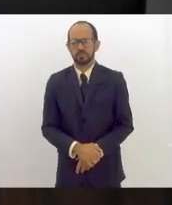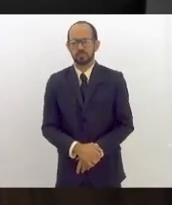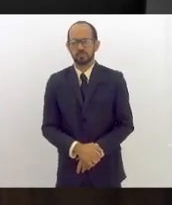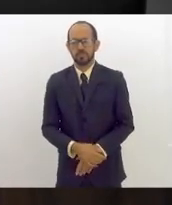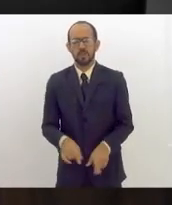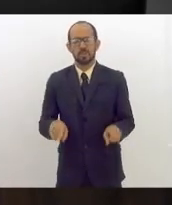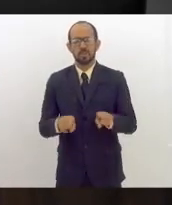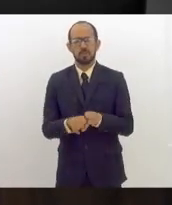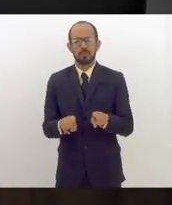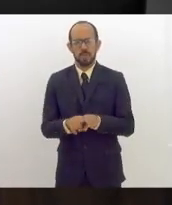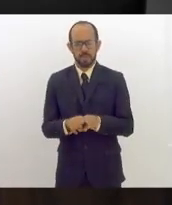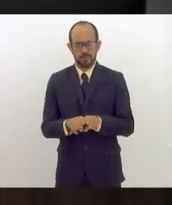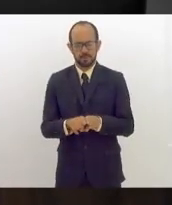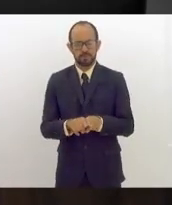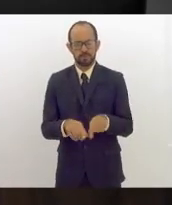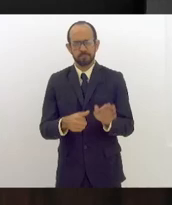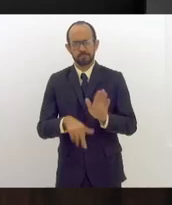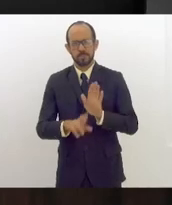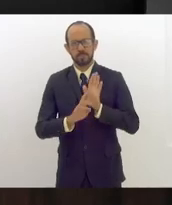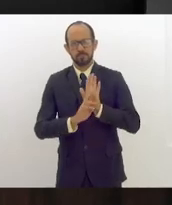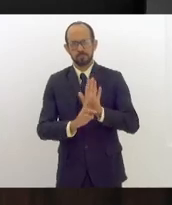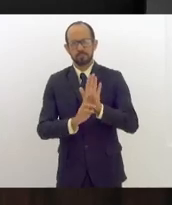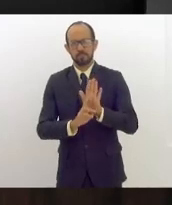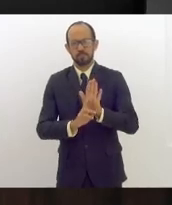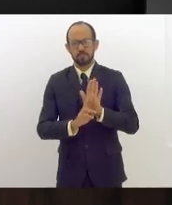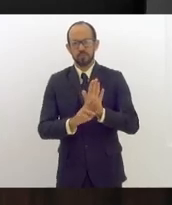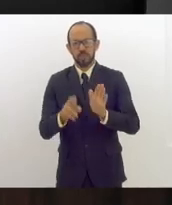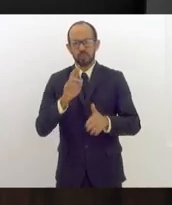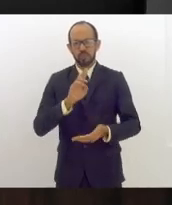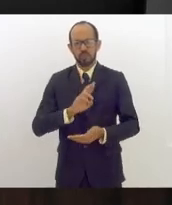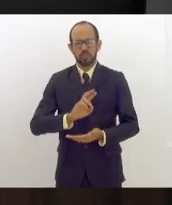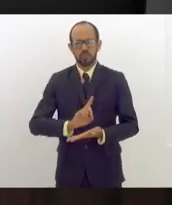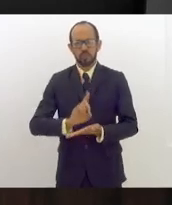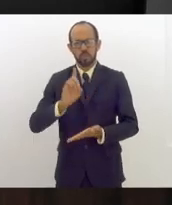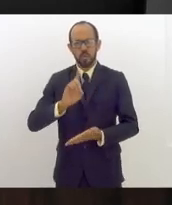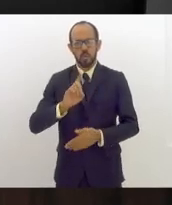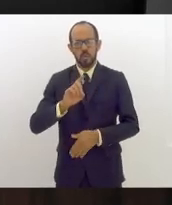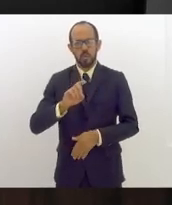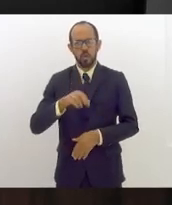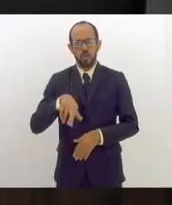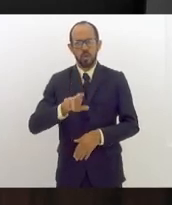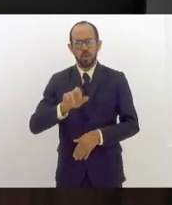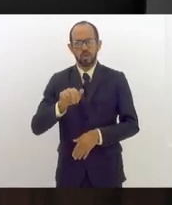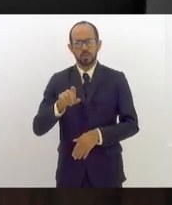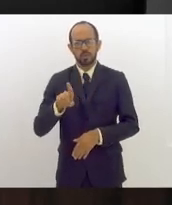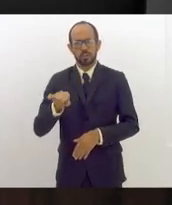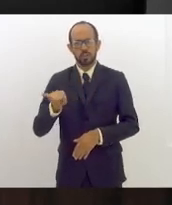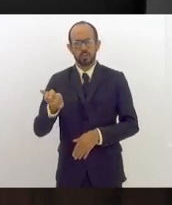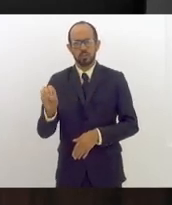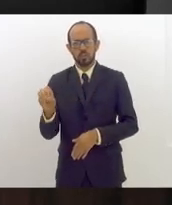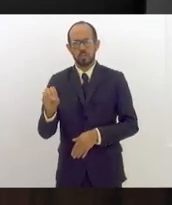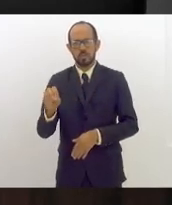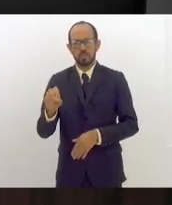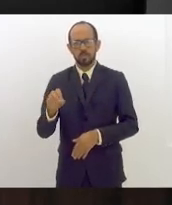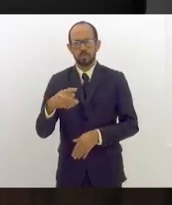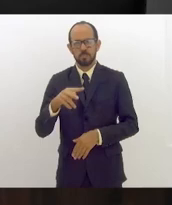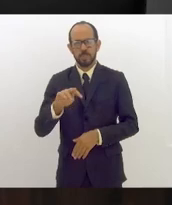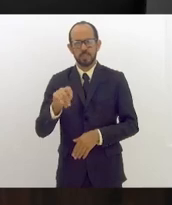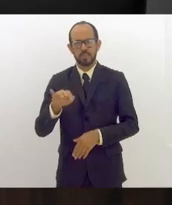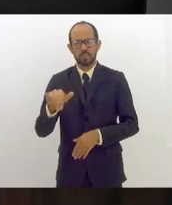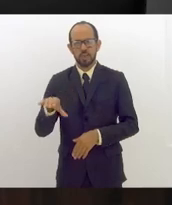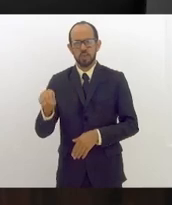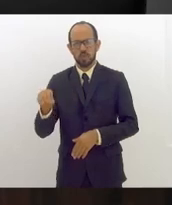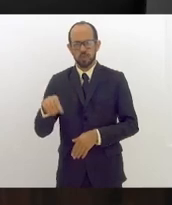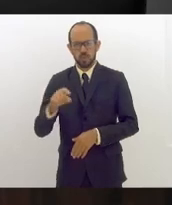também representando Doutor Rodrigo Pacheco Doutora Paloma Lamego eu primeiro